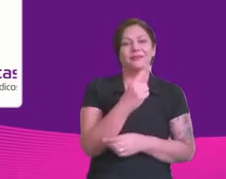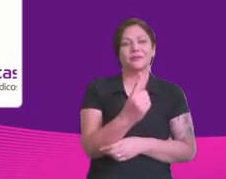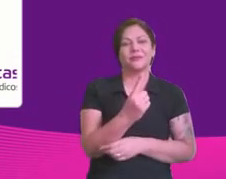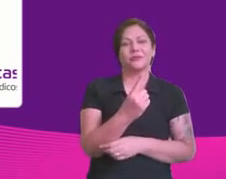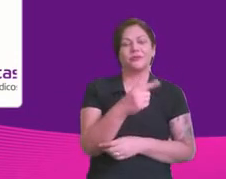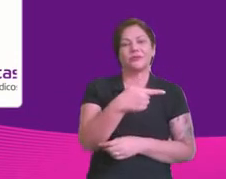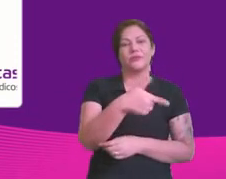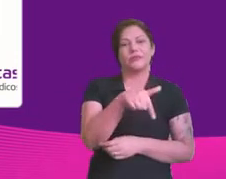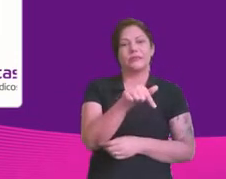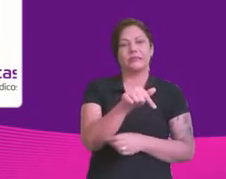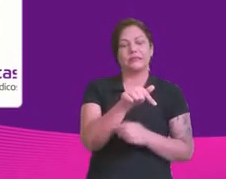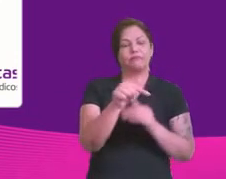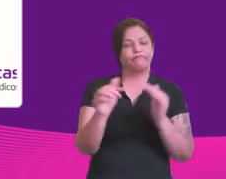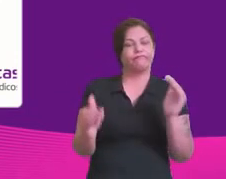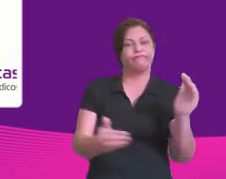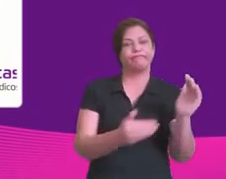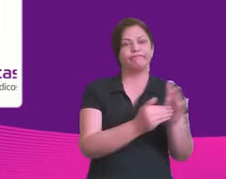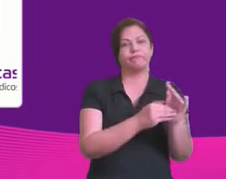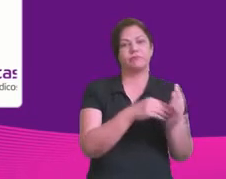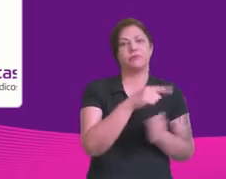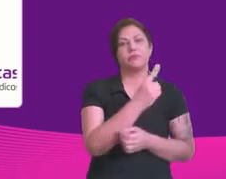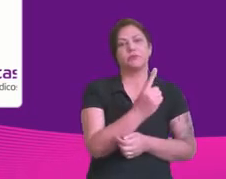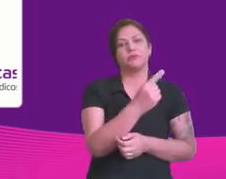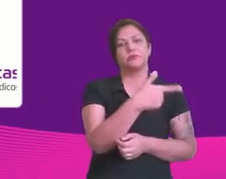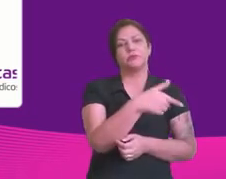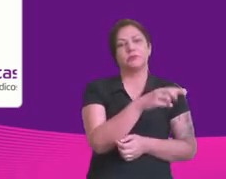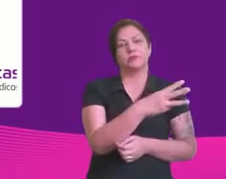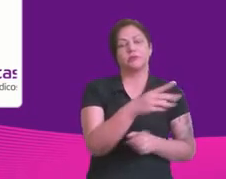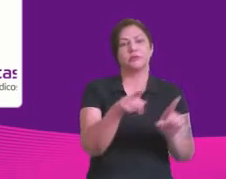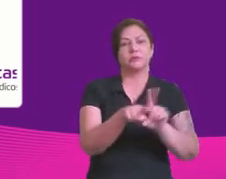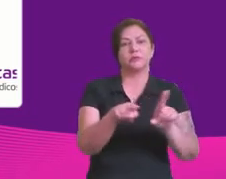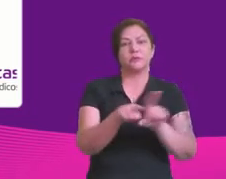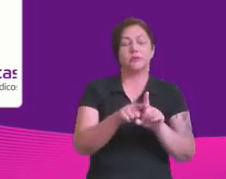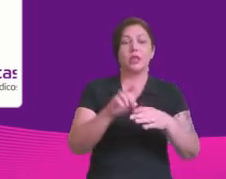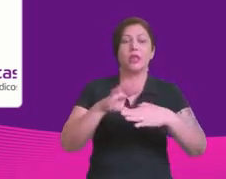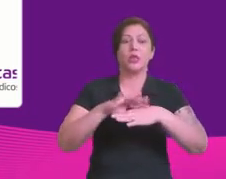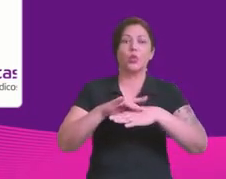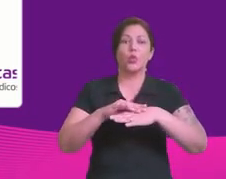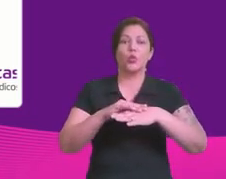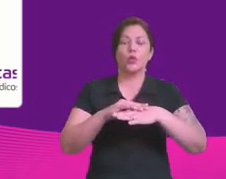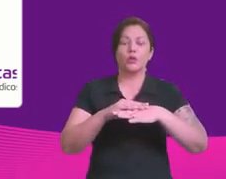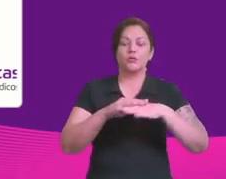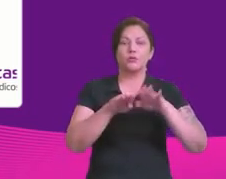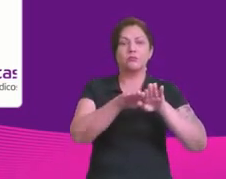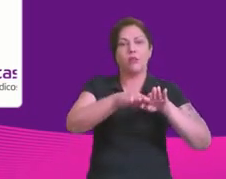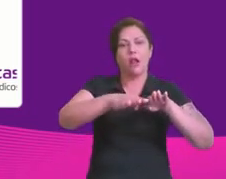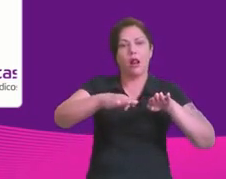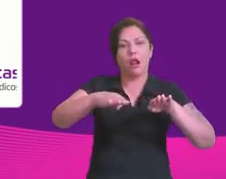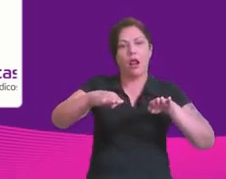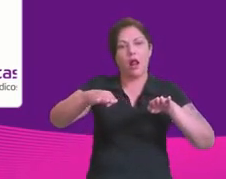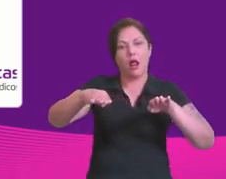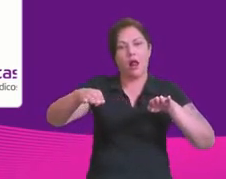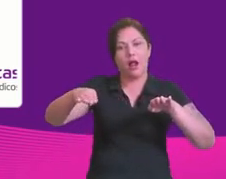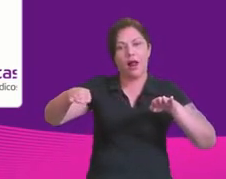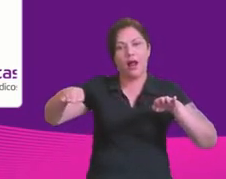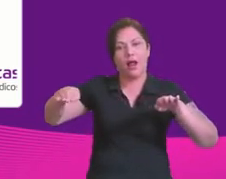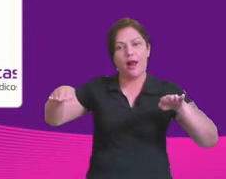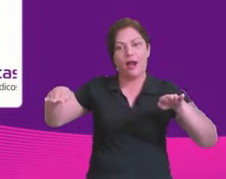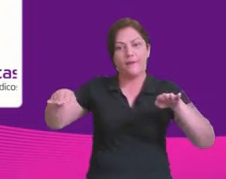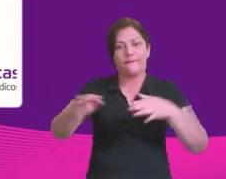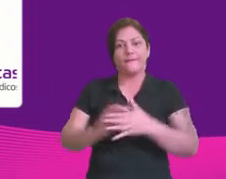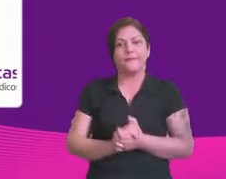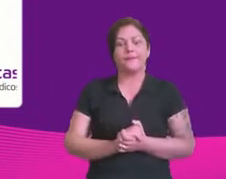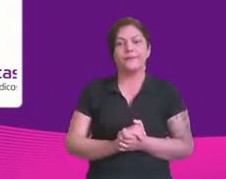paciente PS1 e atualmente com doença estável, né? Atualmente, o que a gente tem